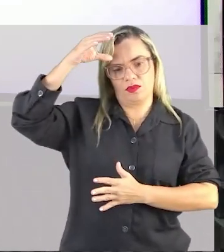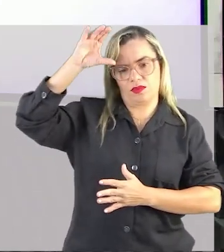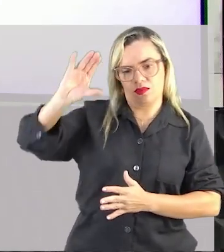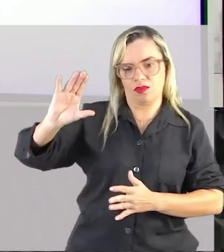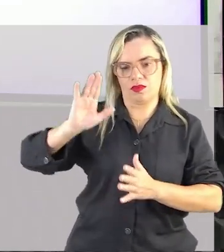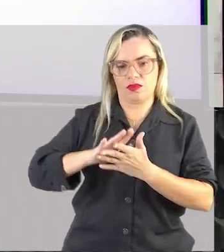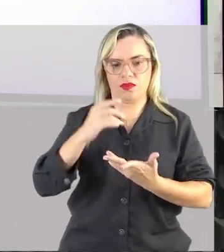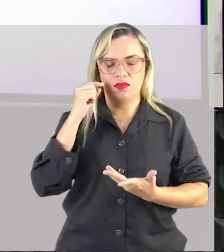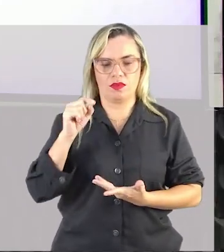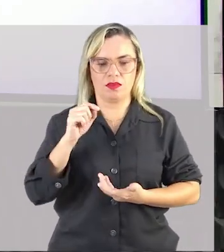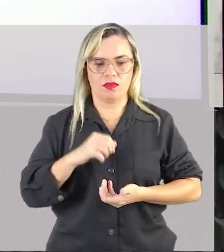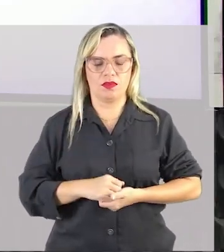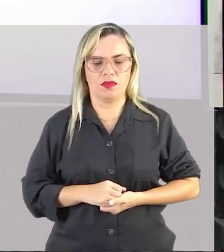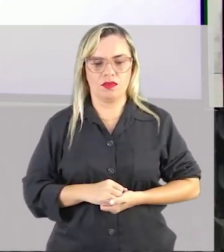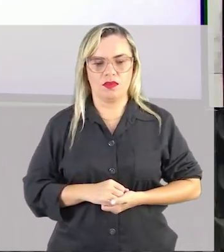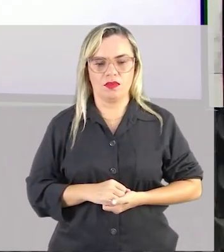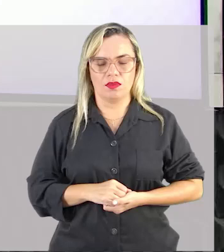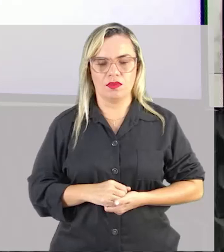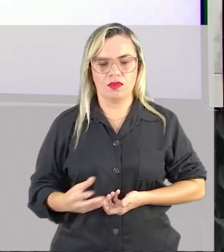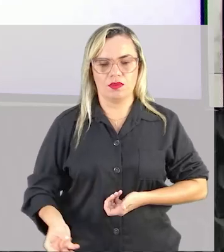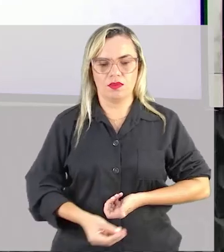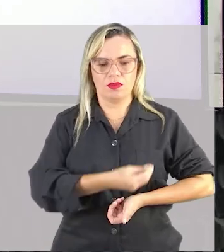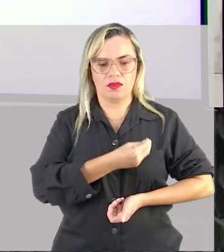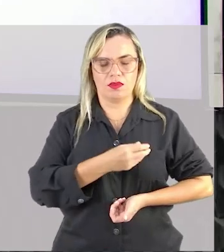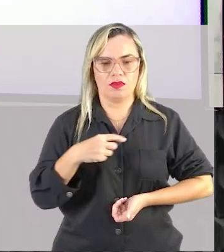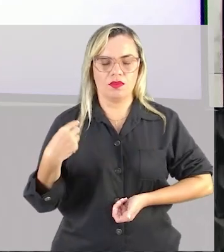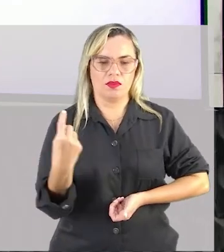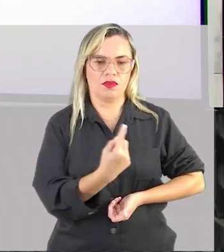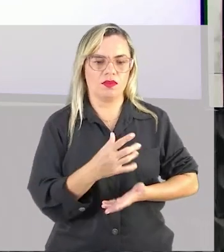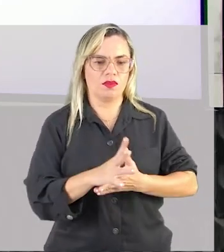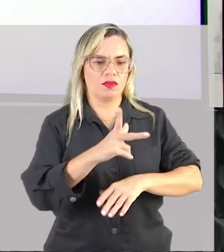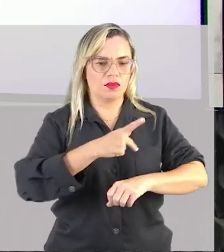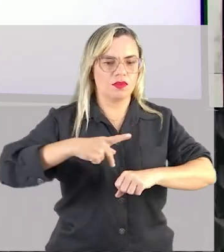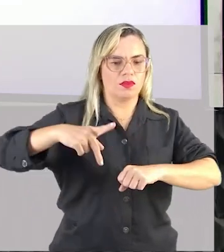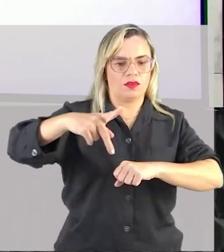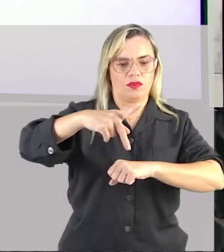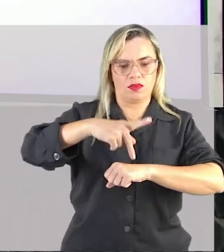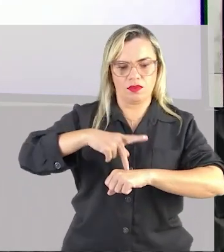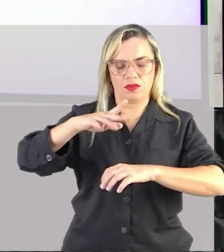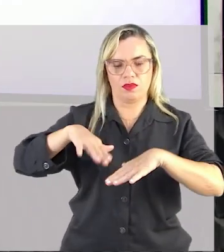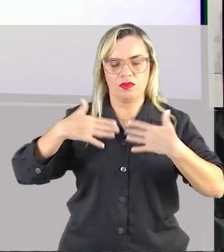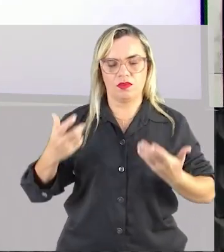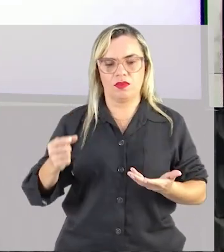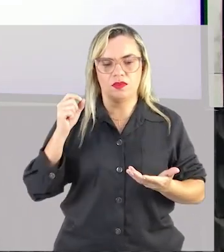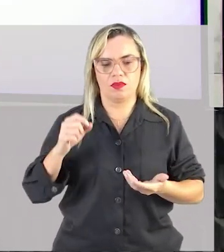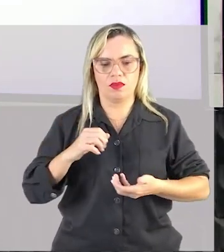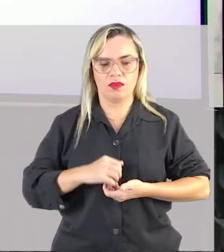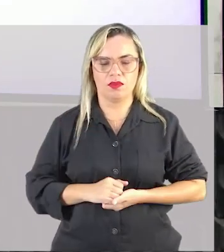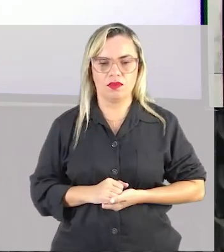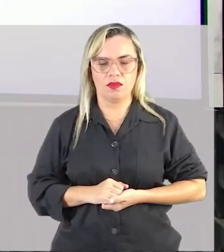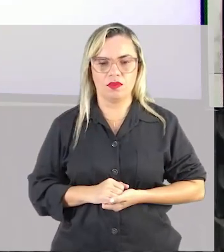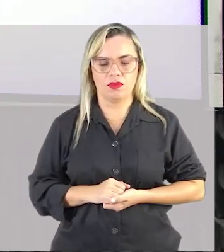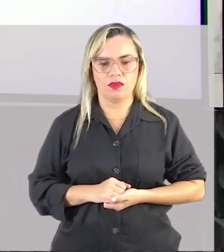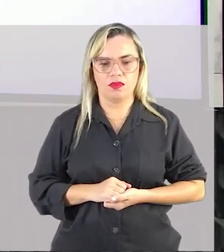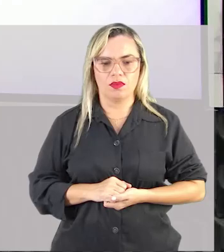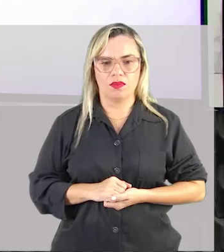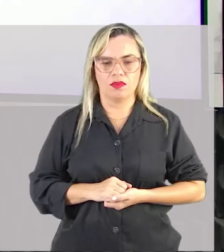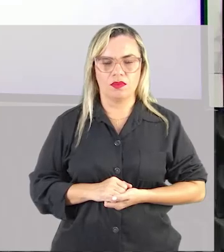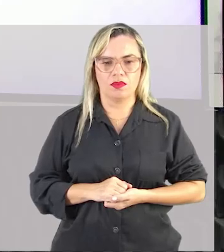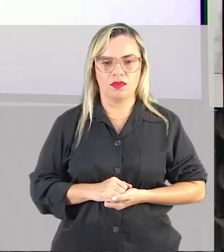parte viva de nuestro país. A parte viva do nosso país. Se se hablan, são reconhecidas e